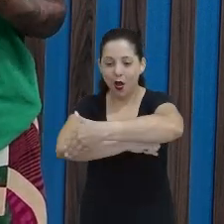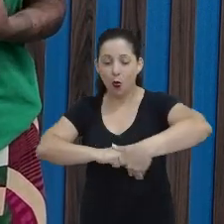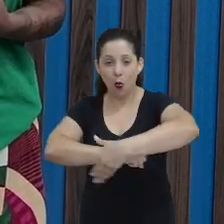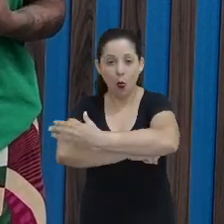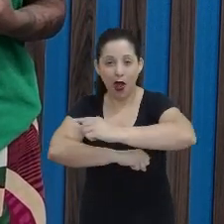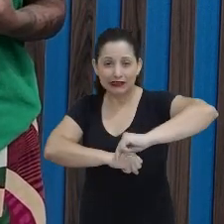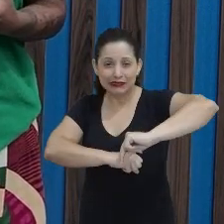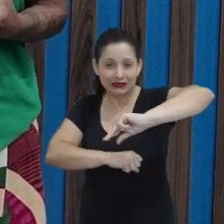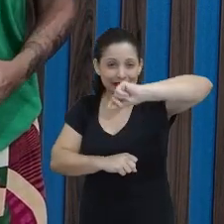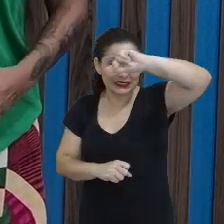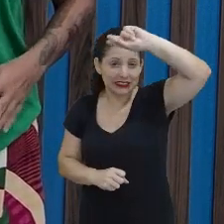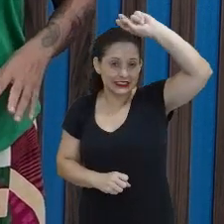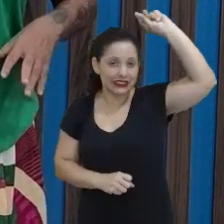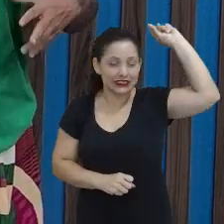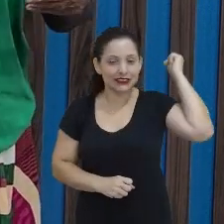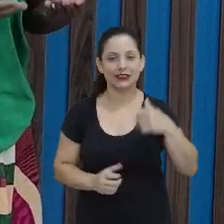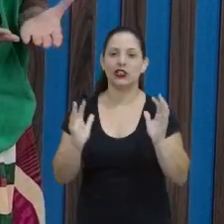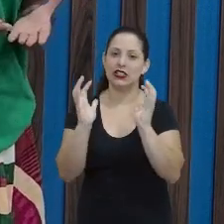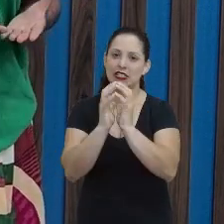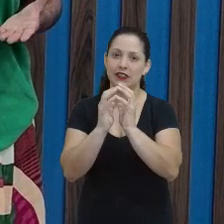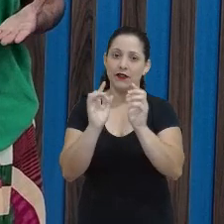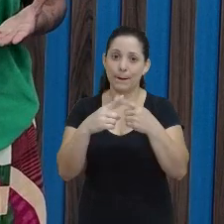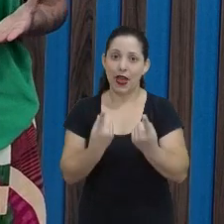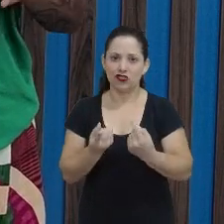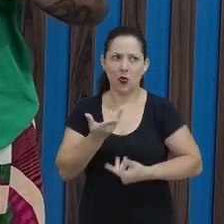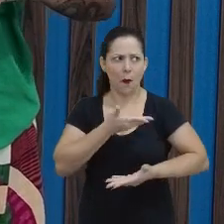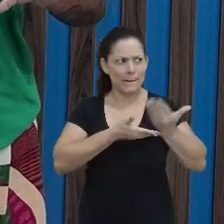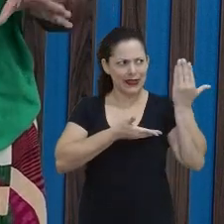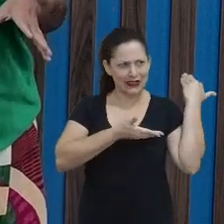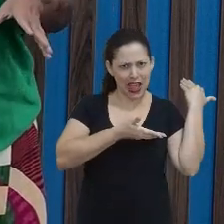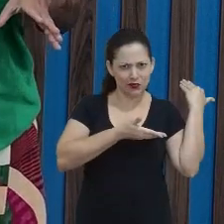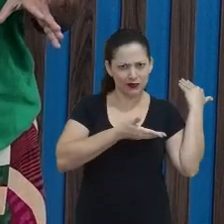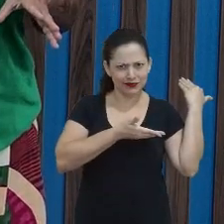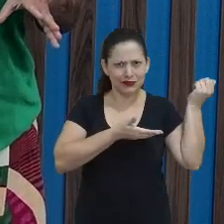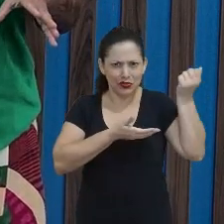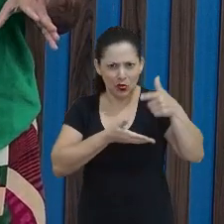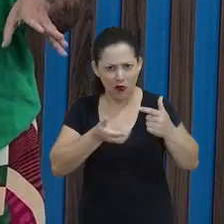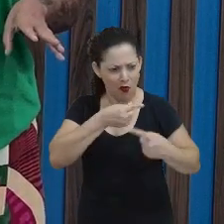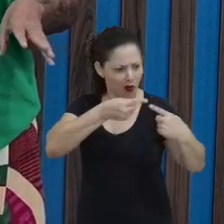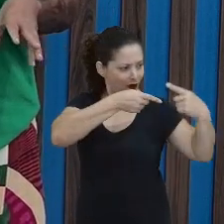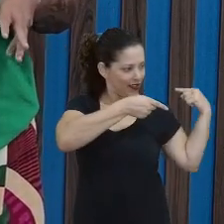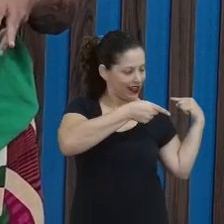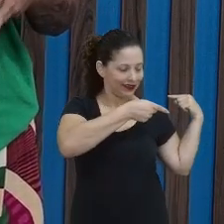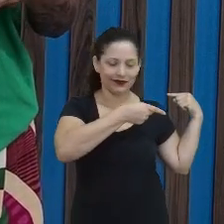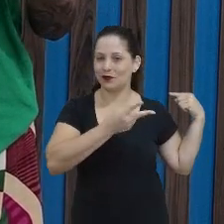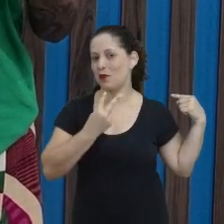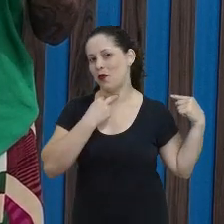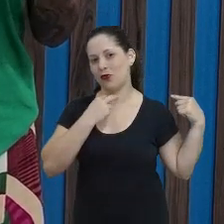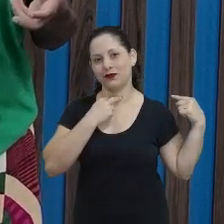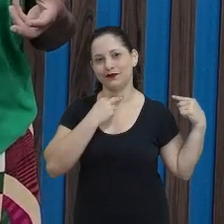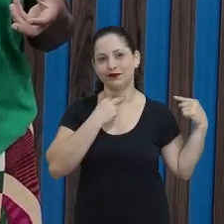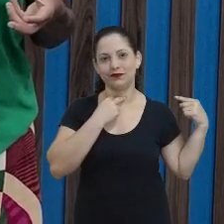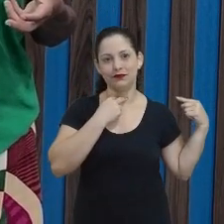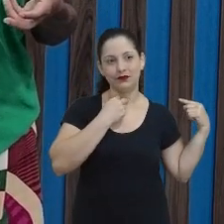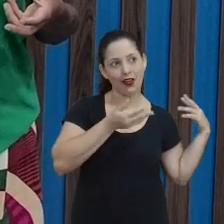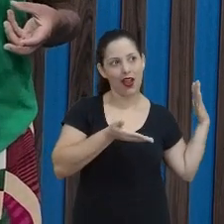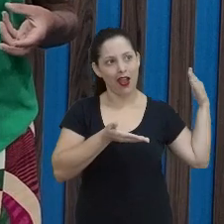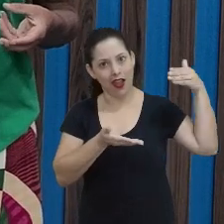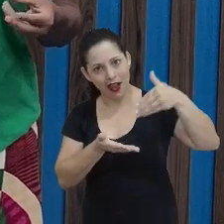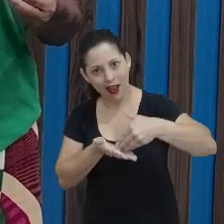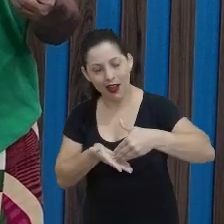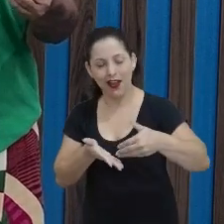do Recife. Só que esse passado ele não volta, o passado já aconteceu. O que a gente pode fazer então?